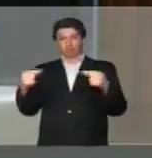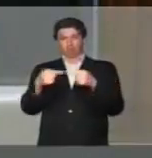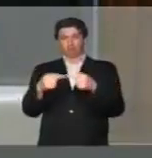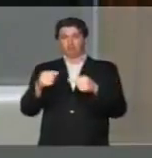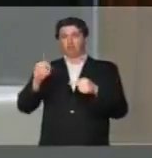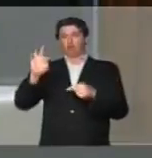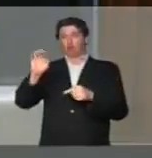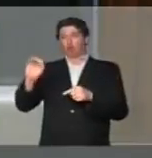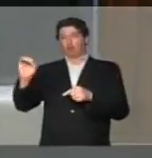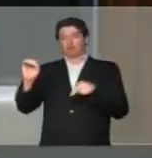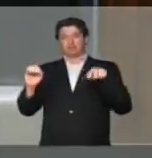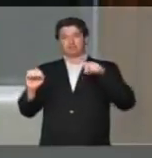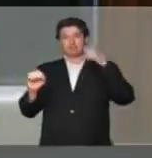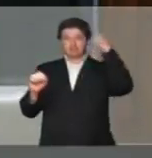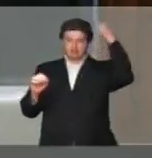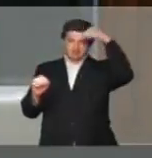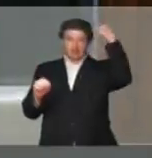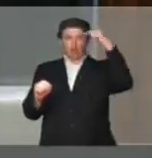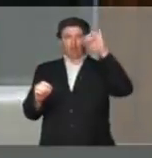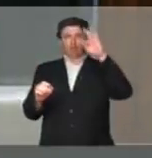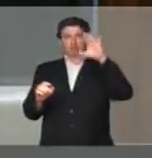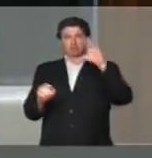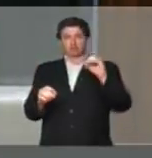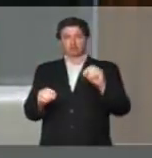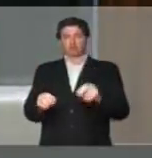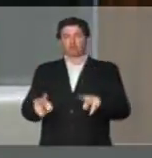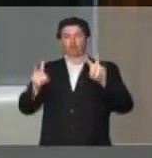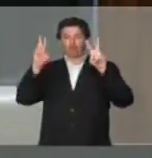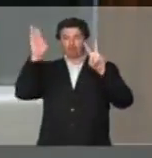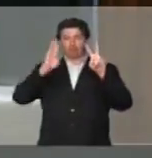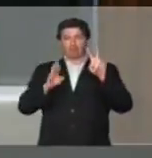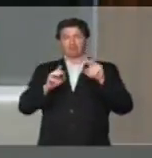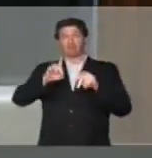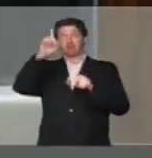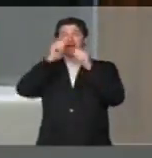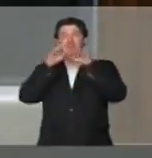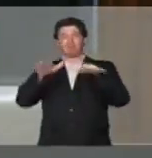Tocantins e São Francisco. Viva o Brasil, fiquem todos com Deus.